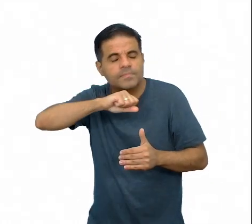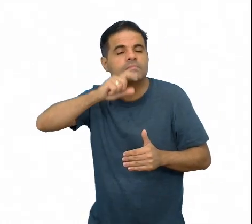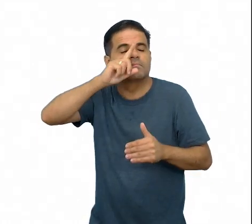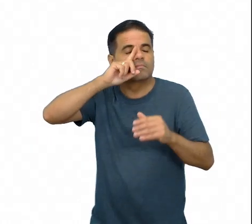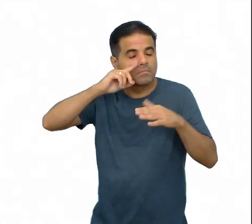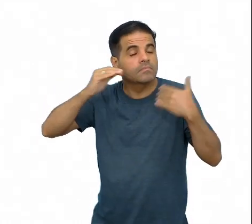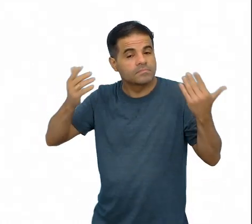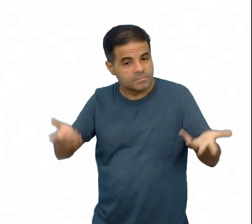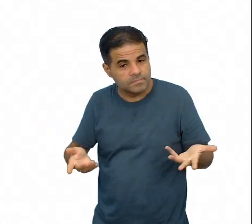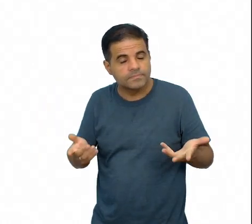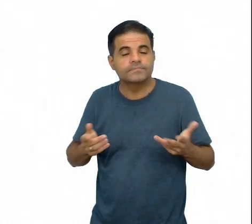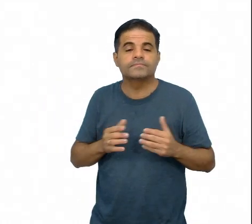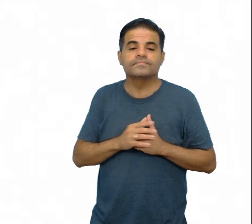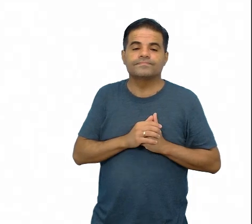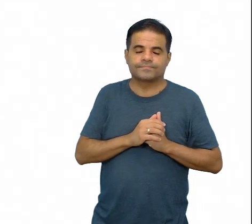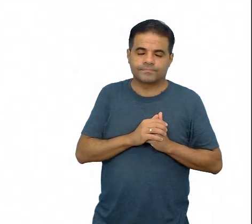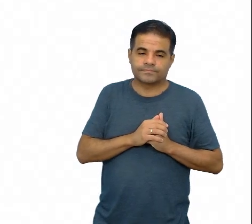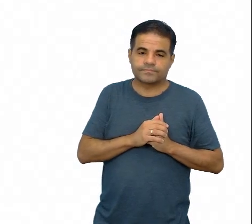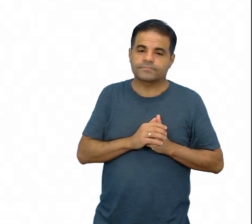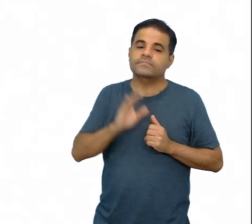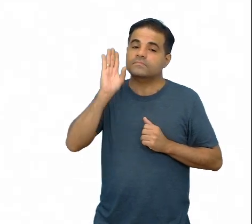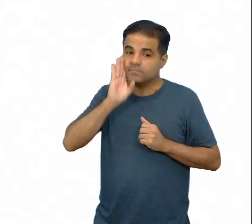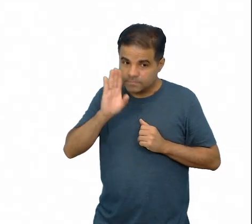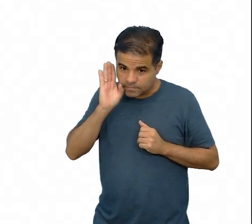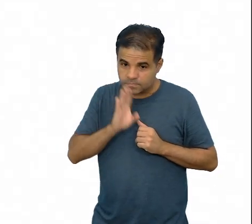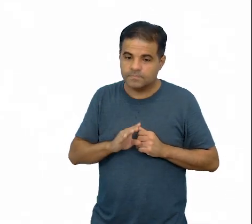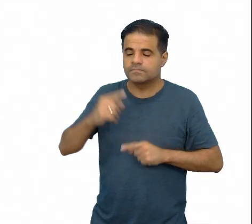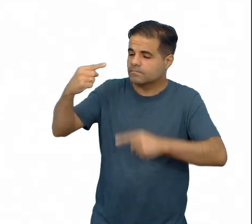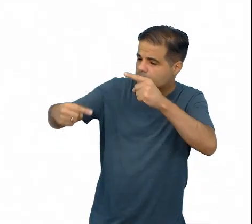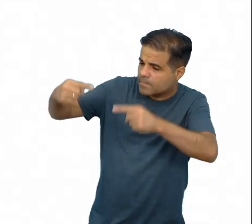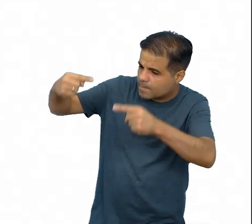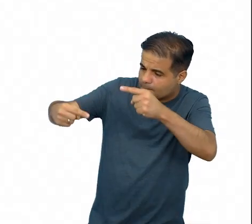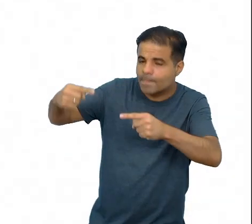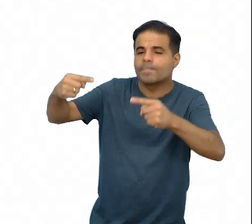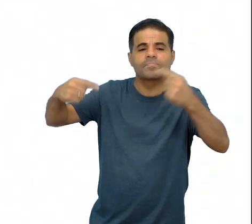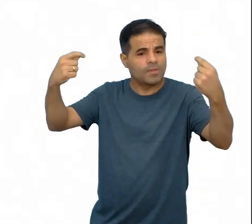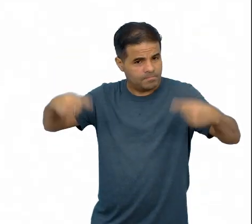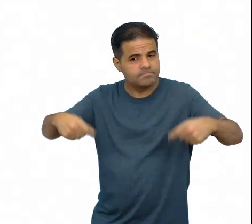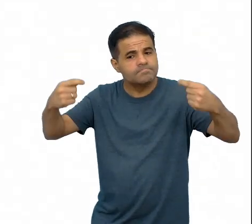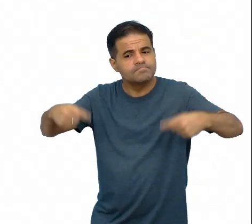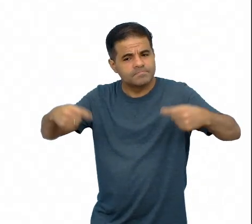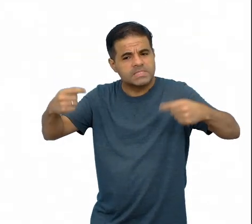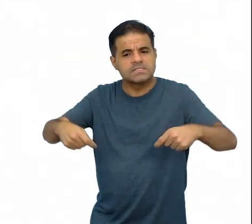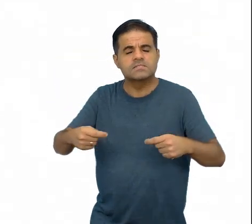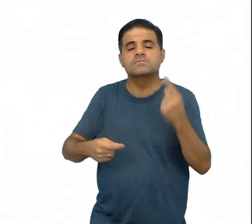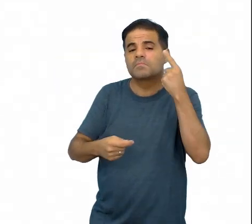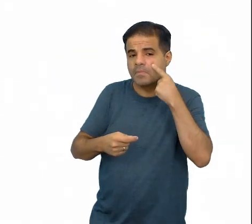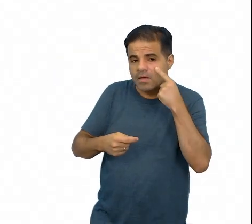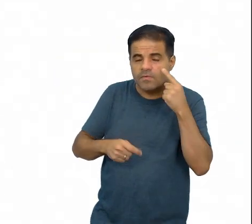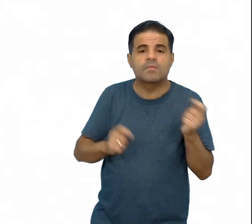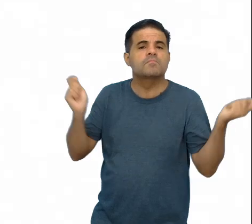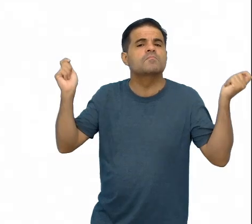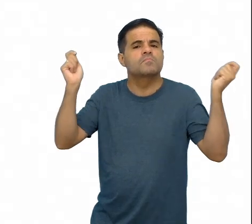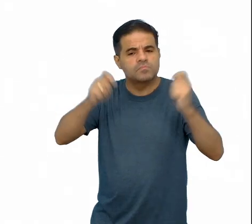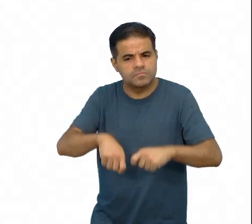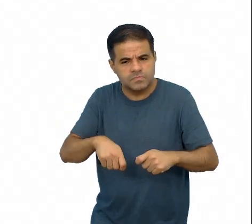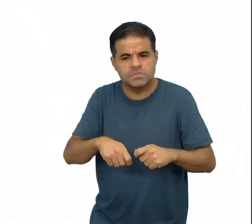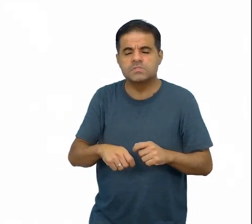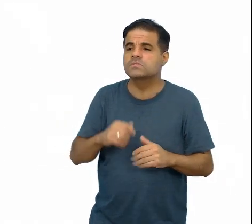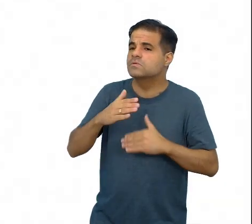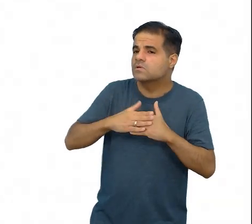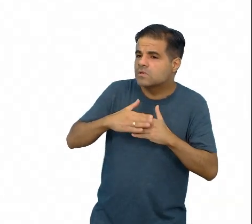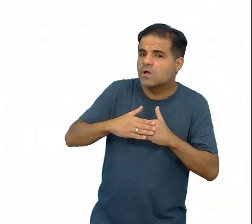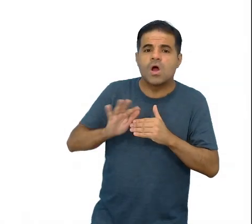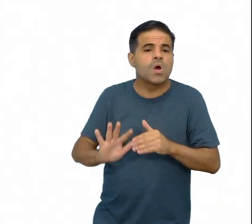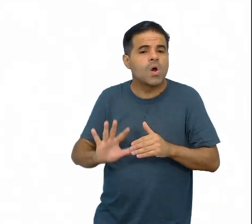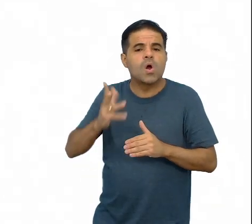tá, e aí é bacana essas discussões, né, para ver o quanto que é possível de ser realizado,